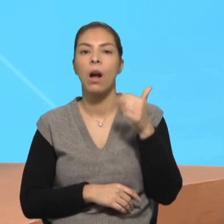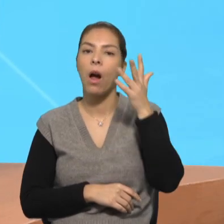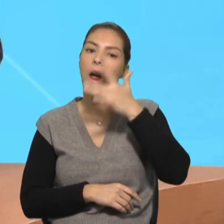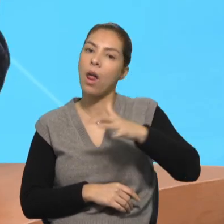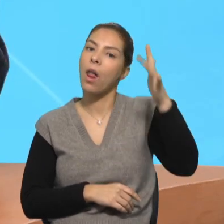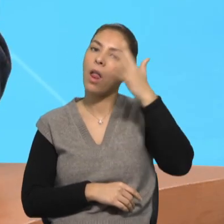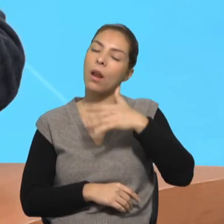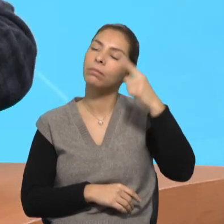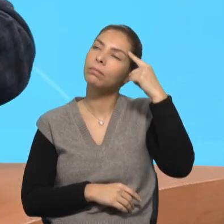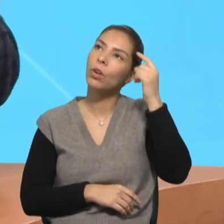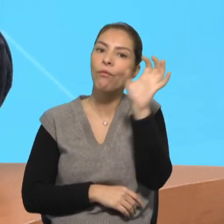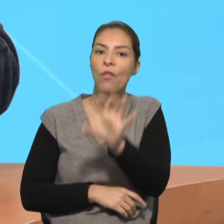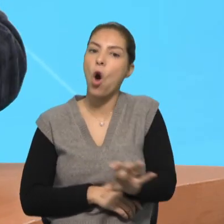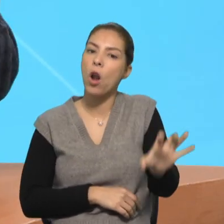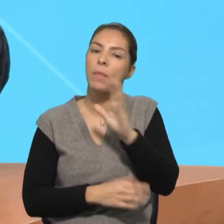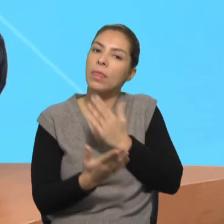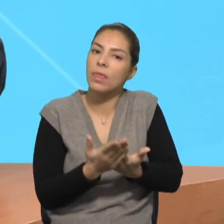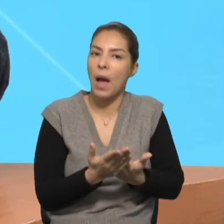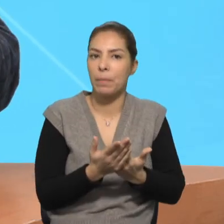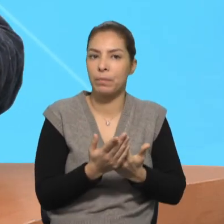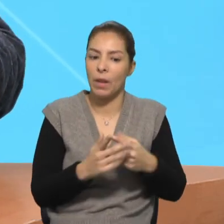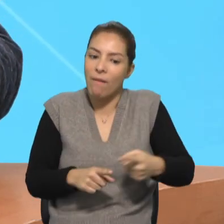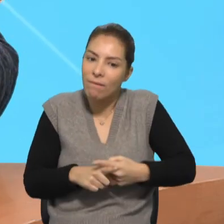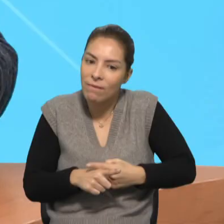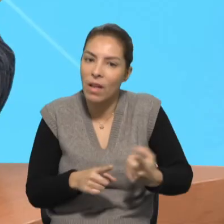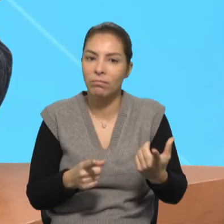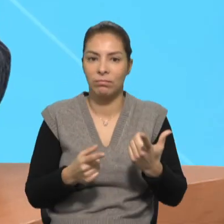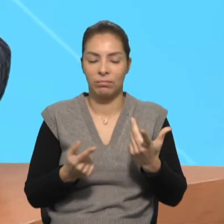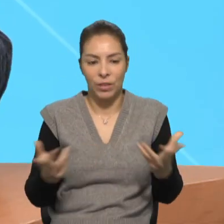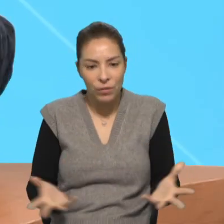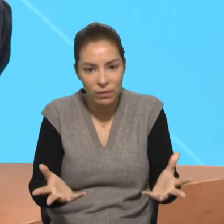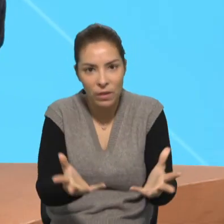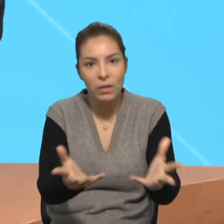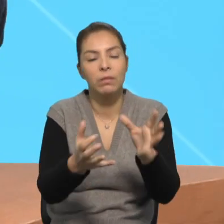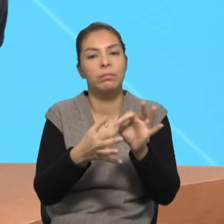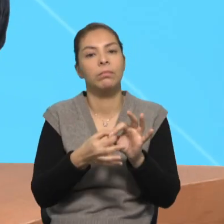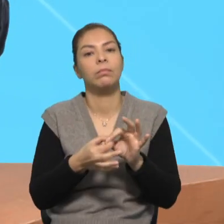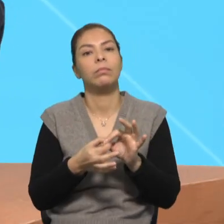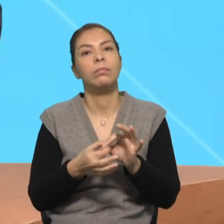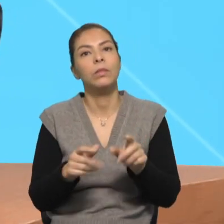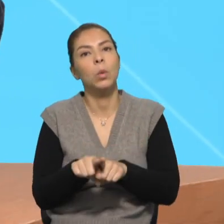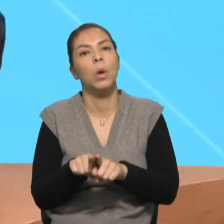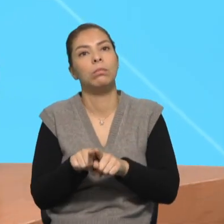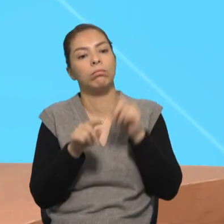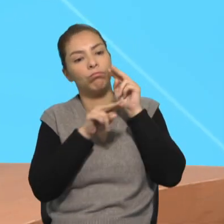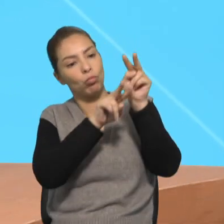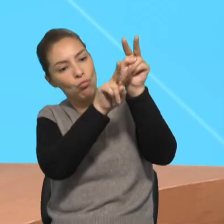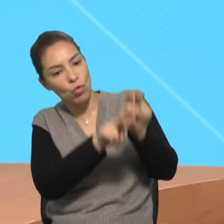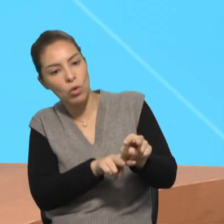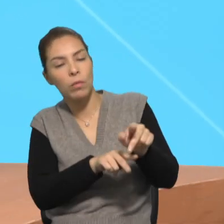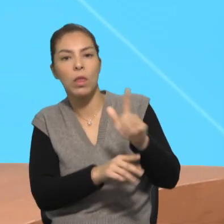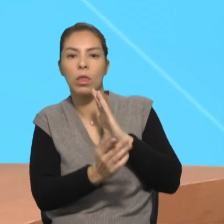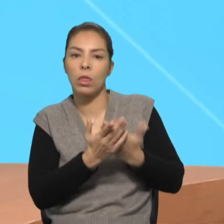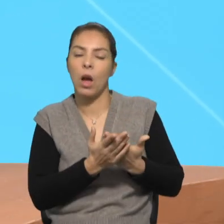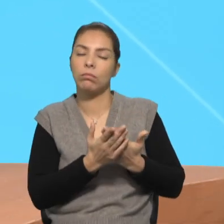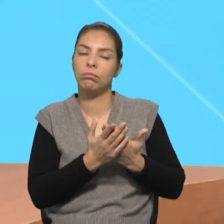uma forma de promover, de estimar, eu diria, olhando a obra criada, eu poder contemplar o